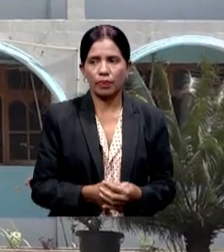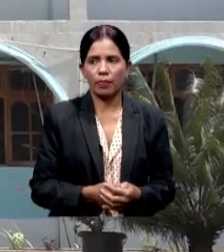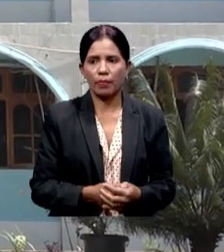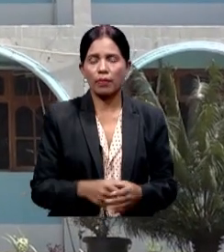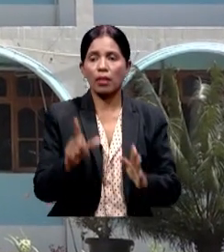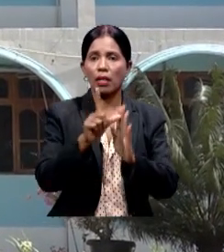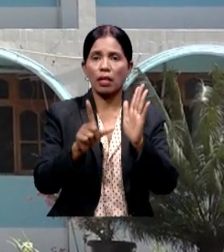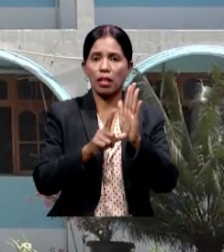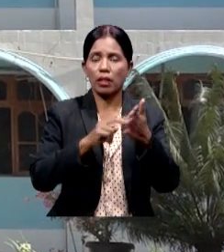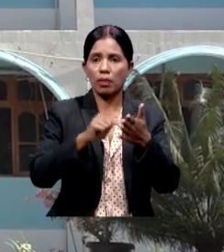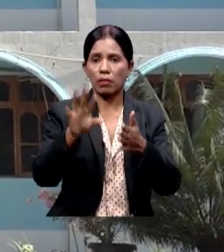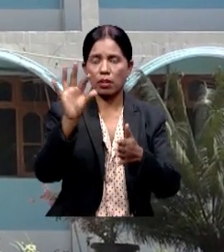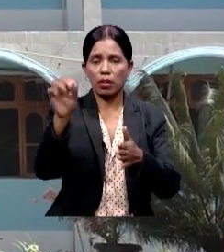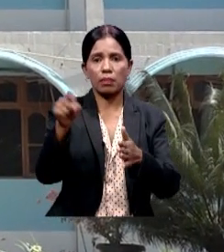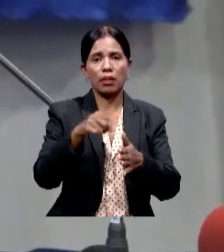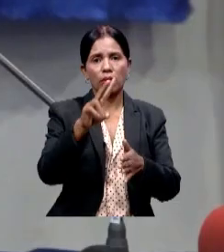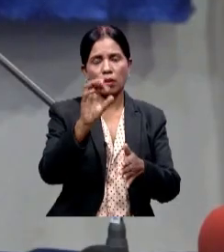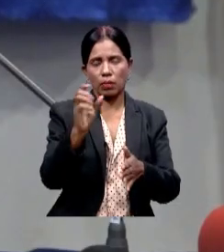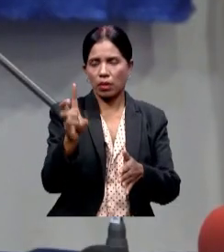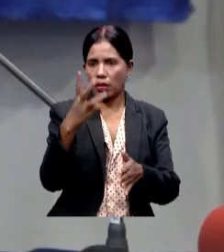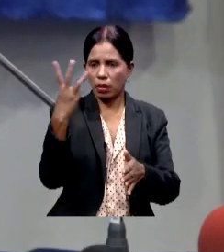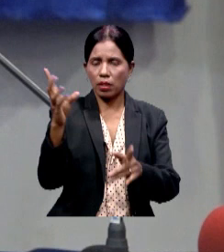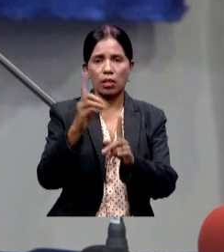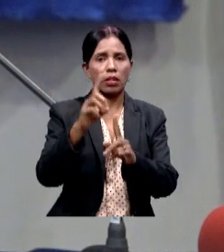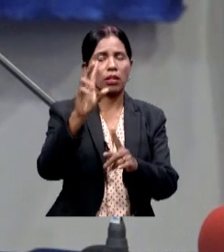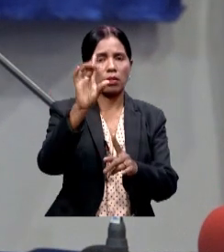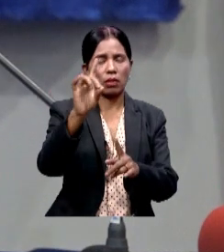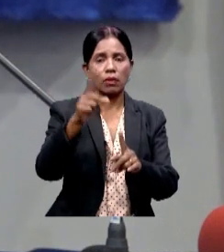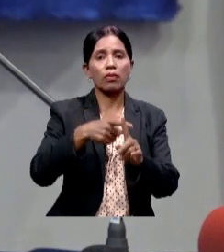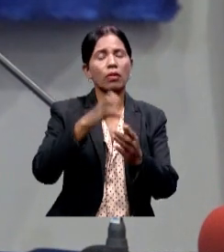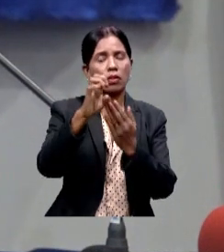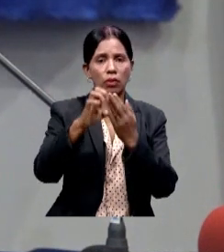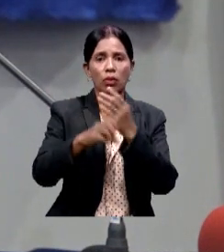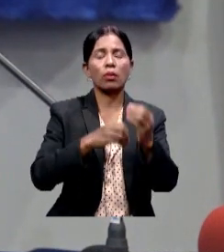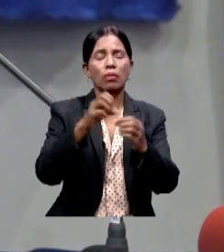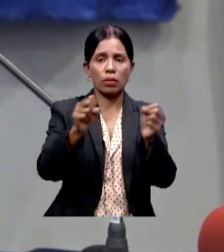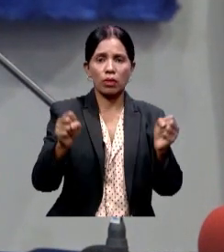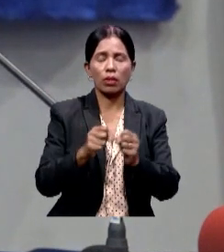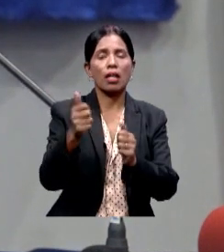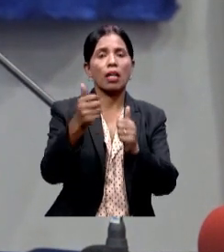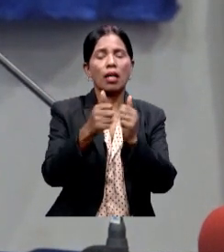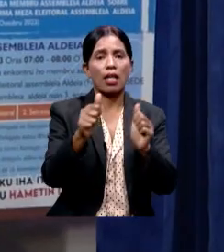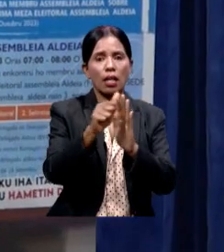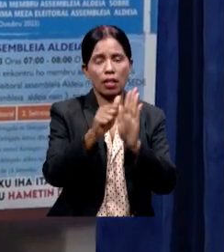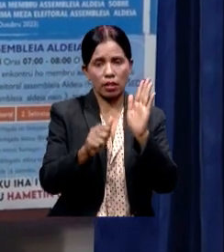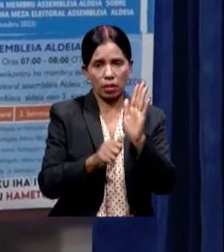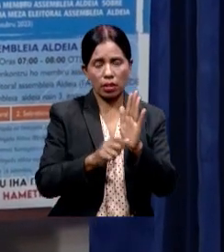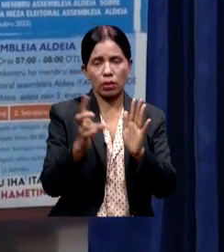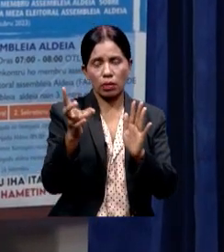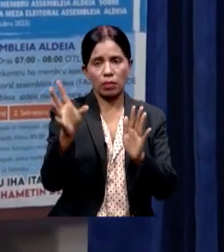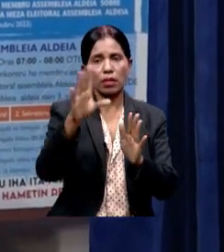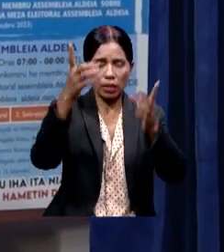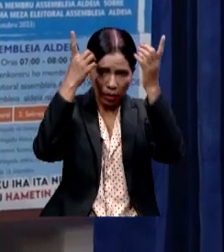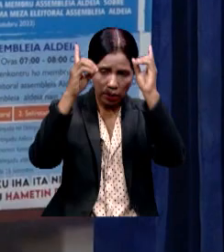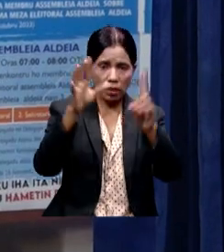Lei número Sia Bararim Rua San Restenen, Loron Walo Fulan Zulio, Conaba Suco, artigo Ritu Resni da NB Magdefini, eleição